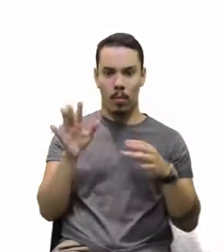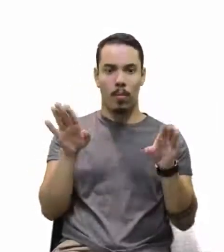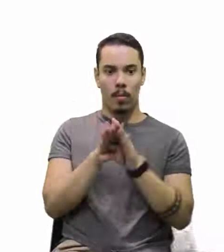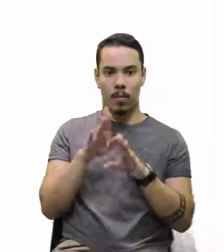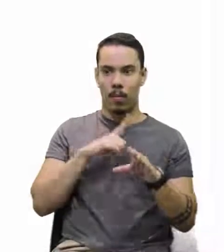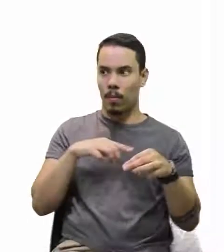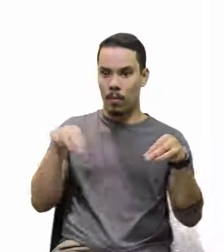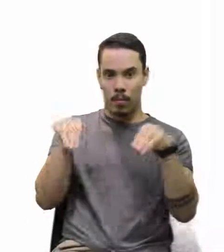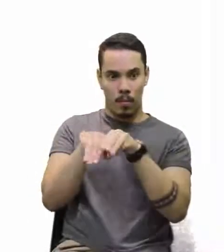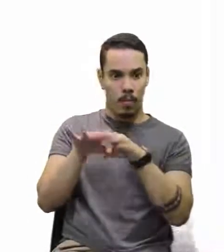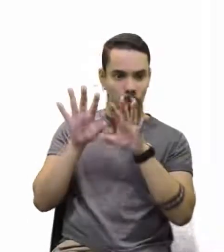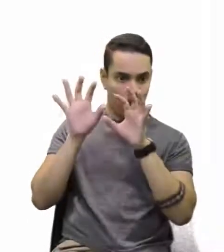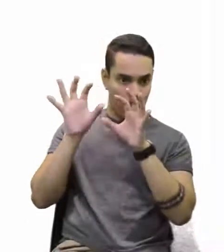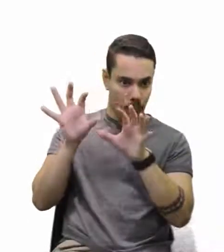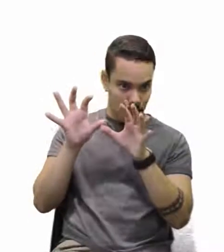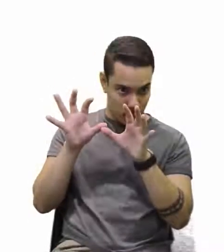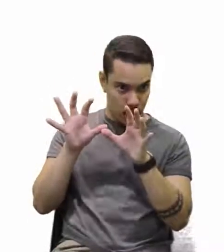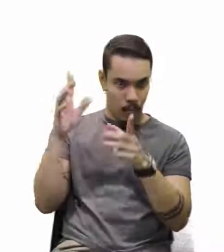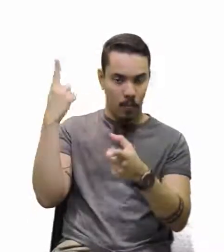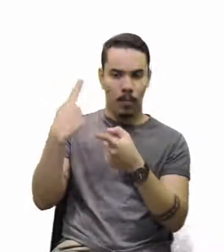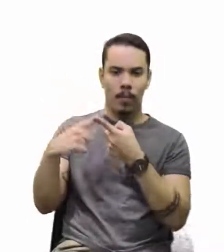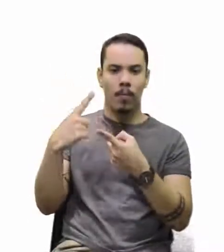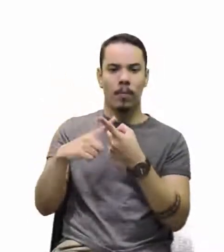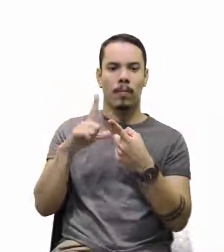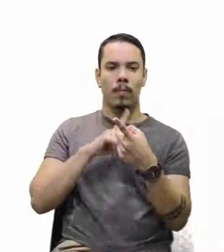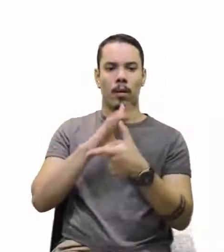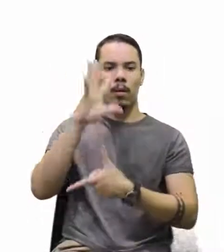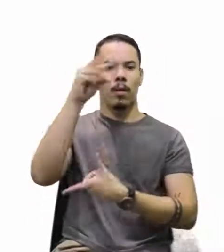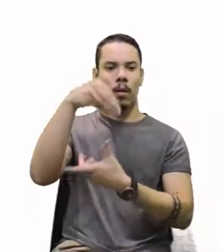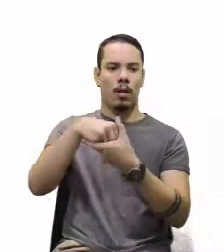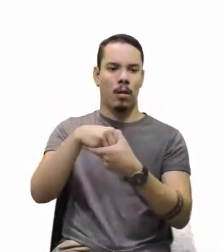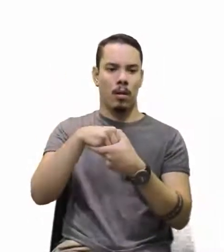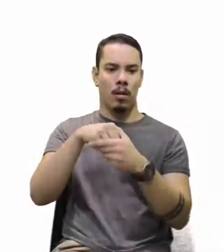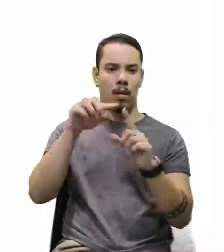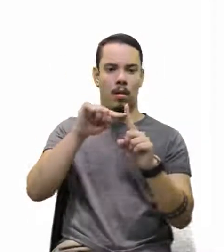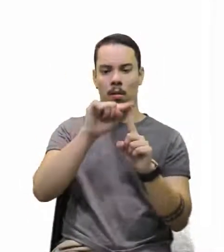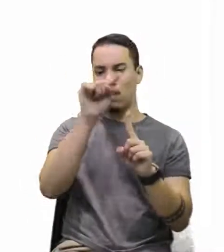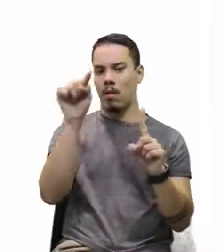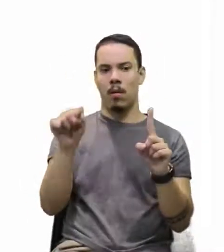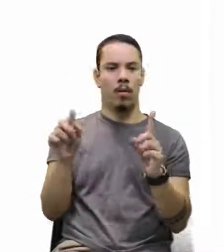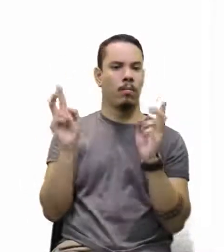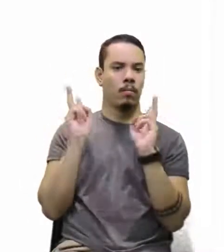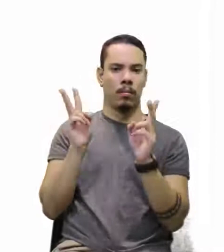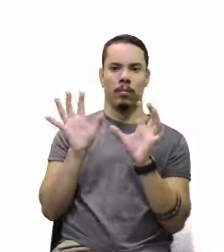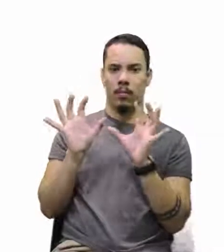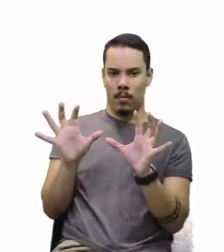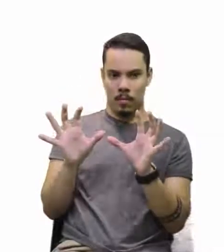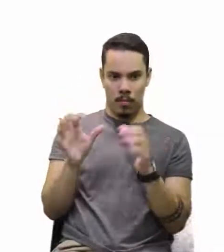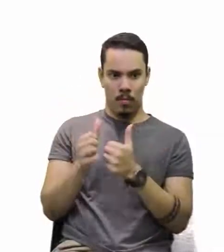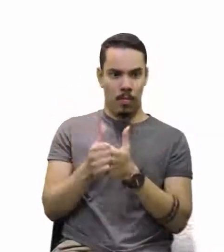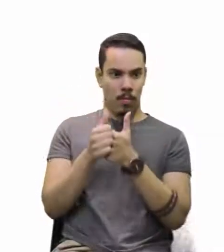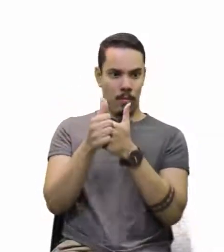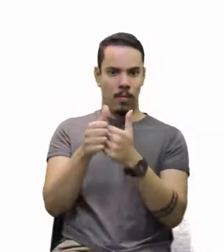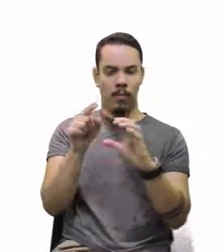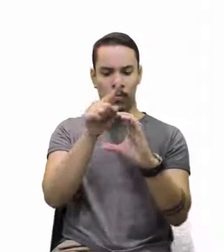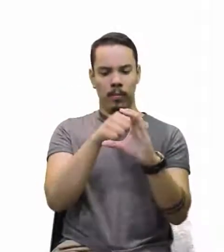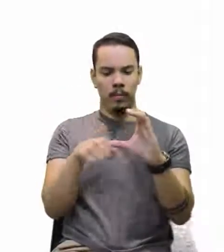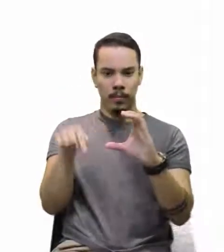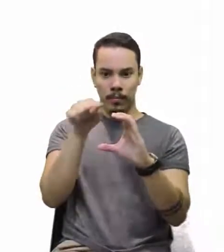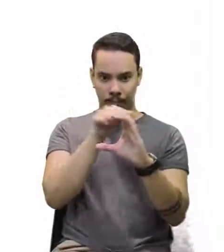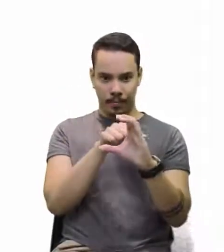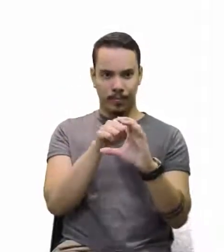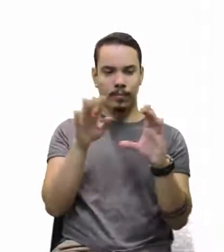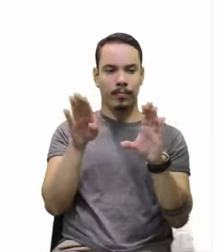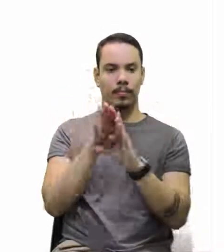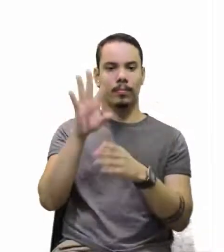magnético bem no plano, porque o campo magnético ele passa por dentro da espira, sempre perpendicular ao anel da espira. E